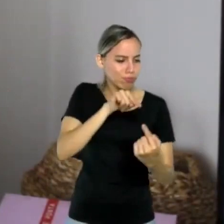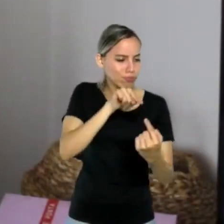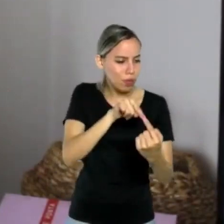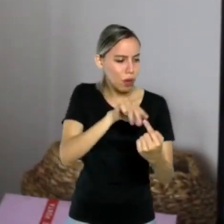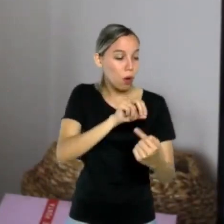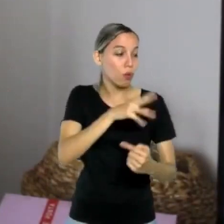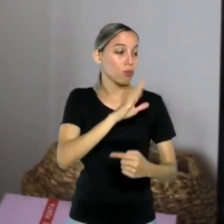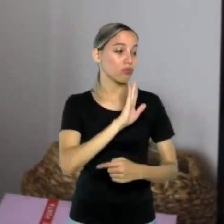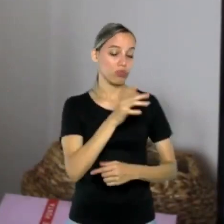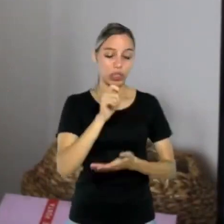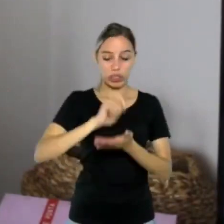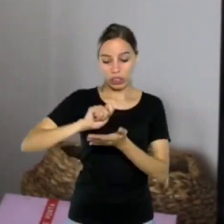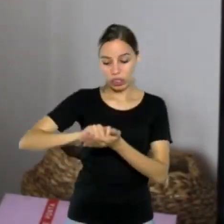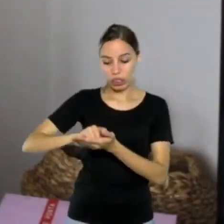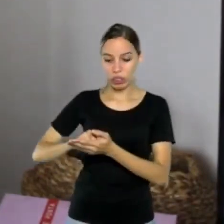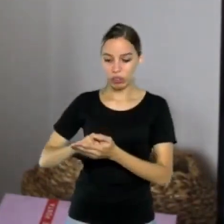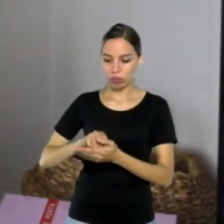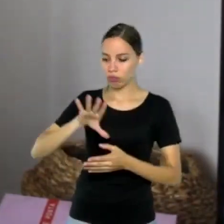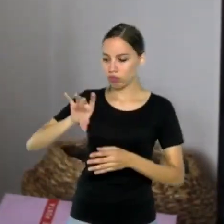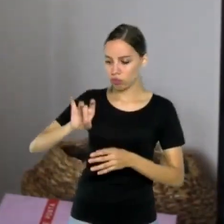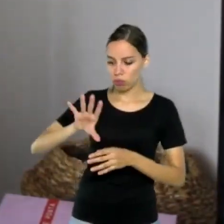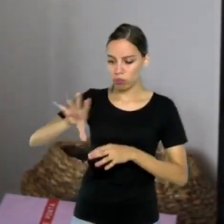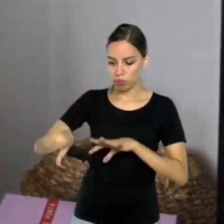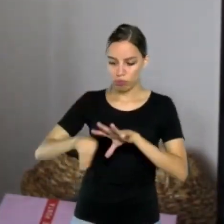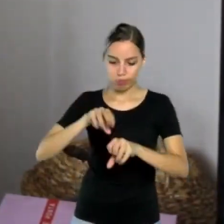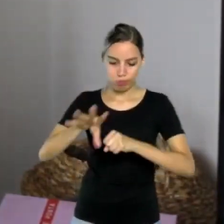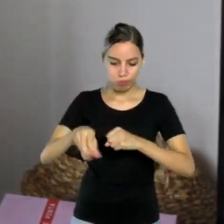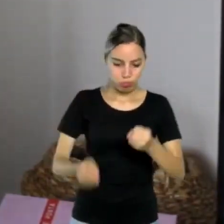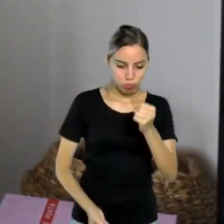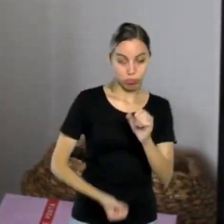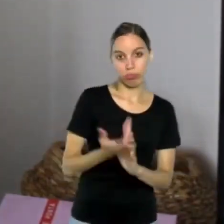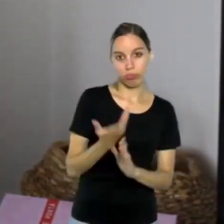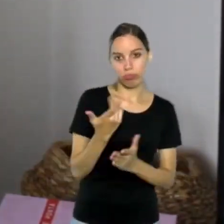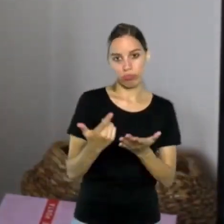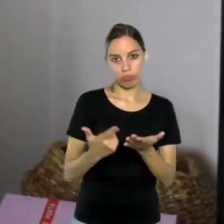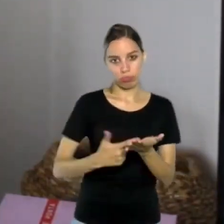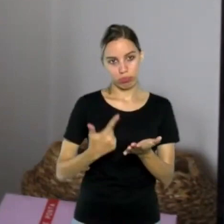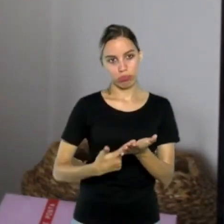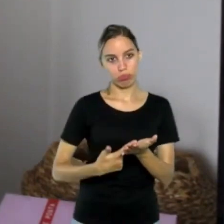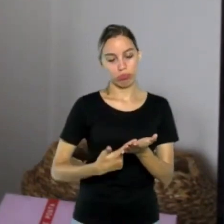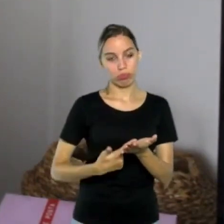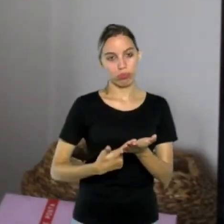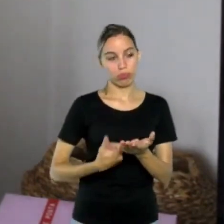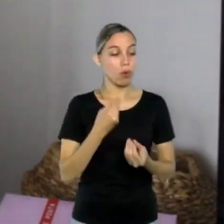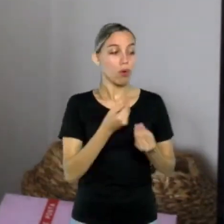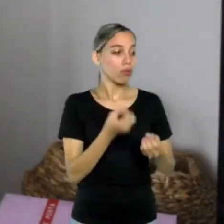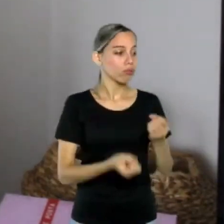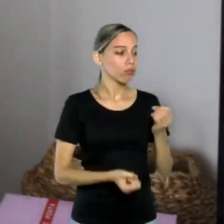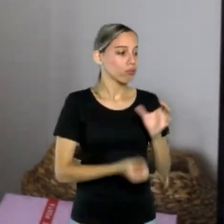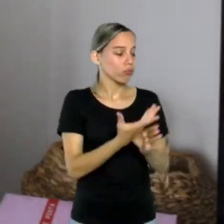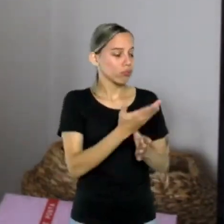desses caderninhos, desse diário? Como é que foi o processo de criação desse primeiro livro?